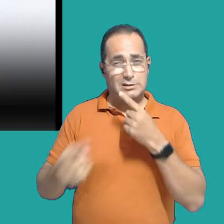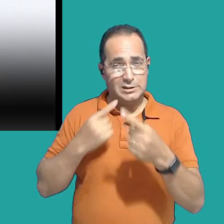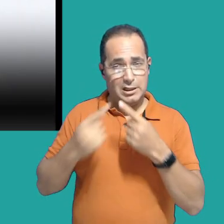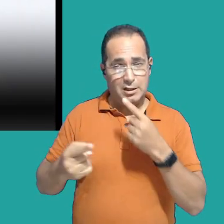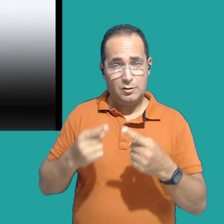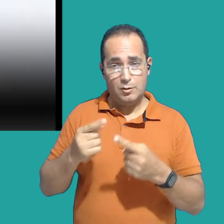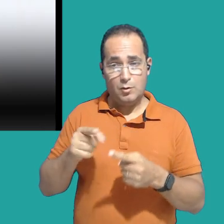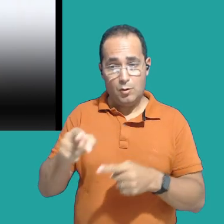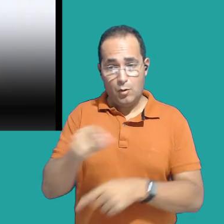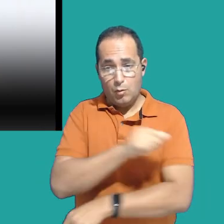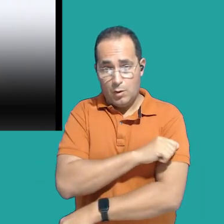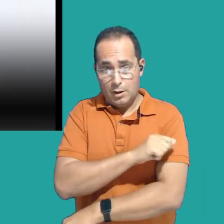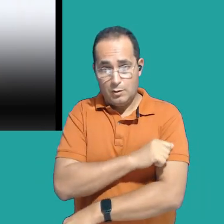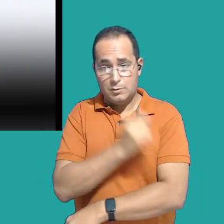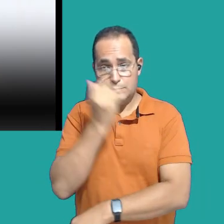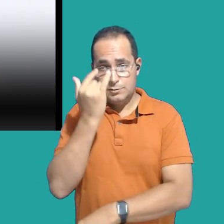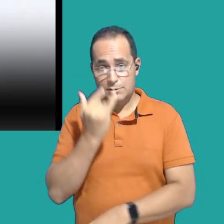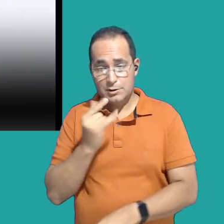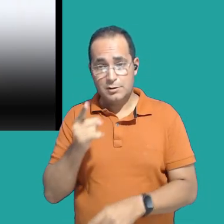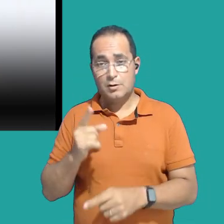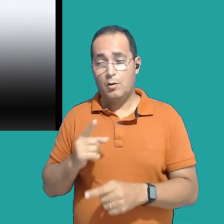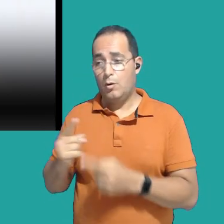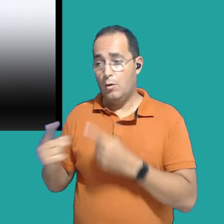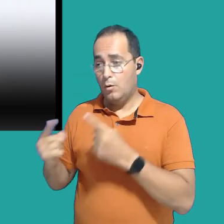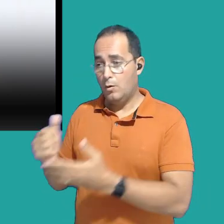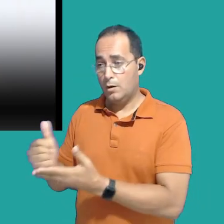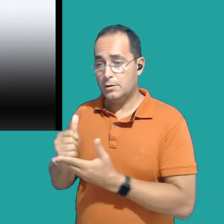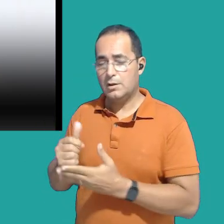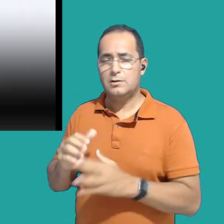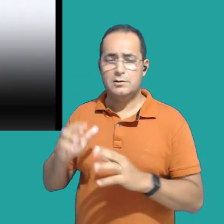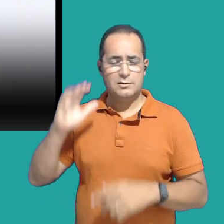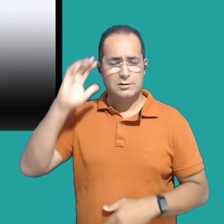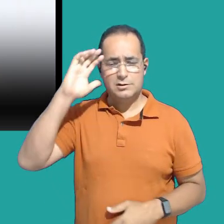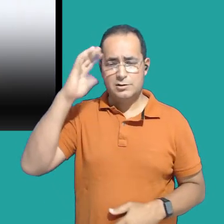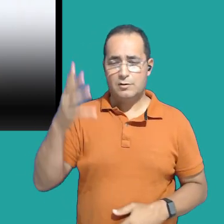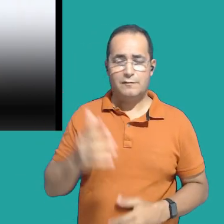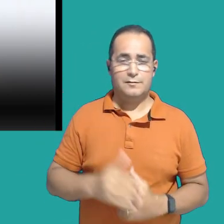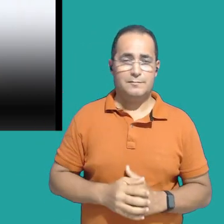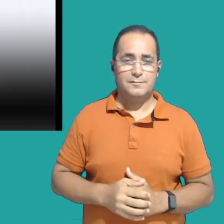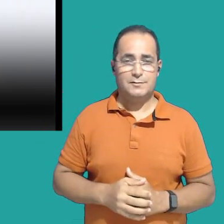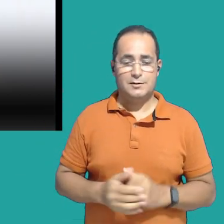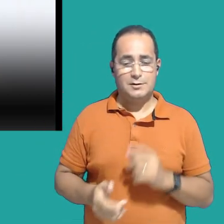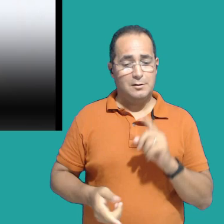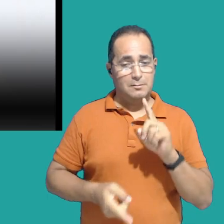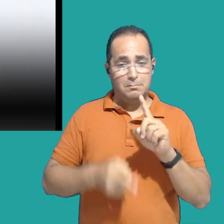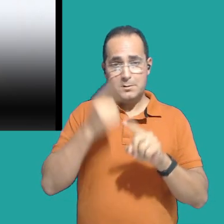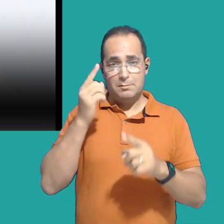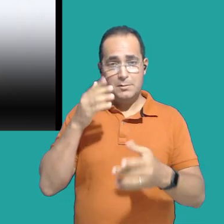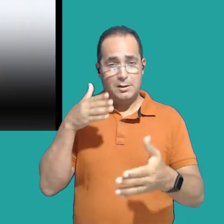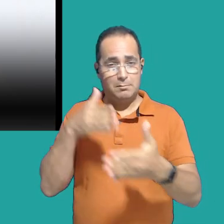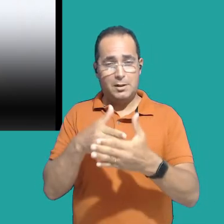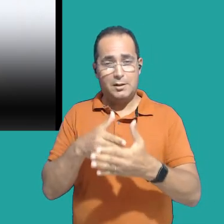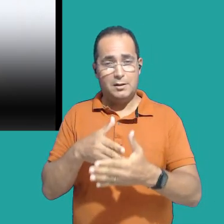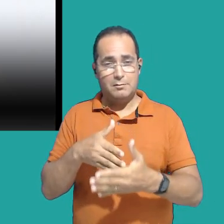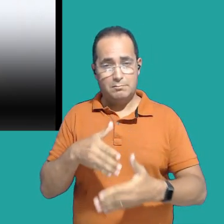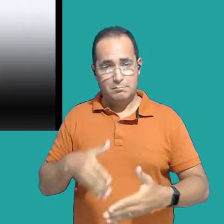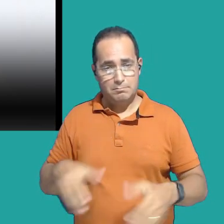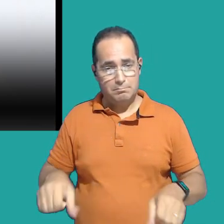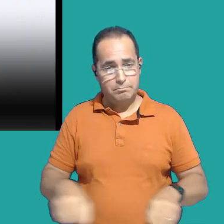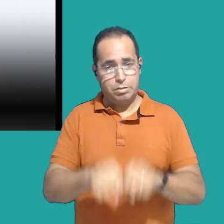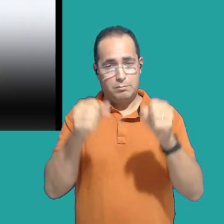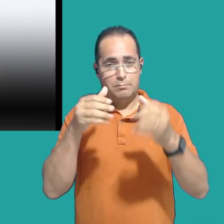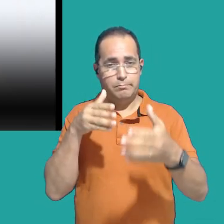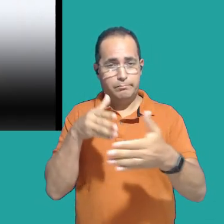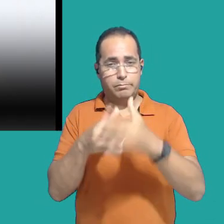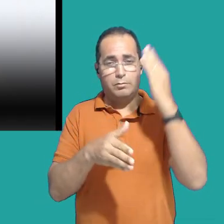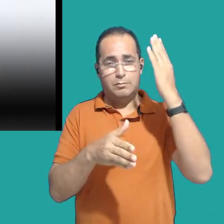com a pessoa, com o estudante, com o auxiliar, isso se resolve. É a primeira barreira para ser quebrada, assim. Realmente,